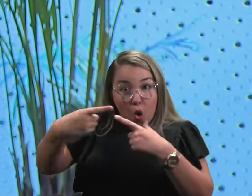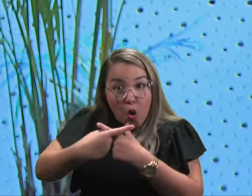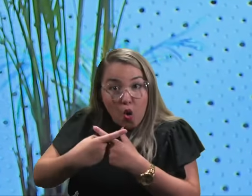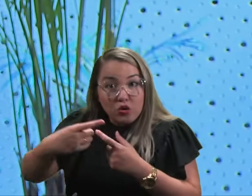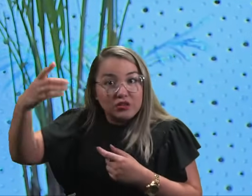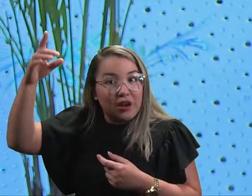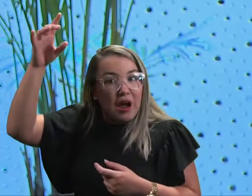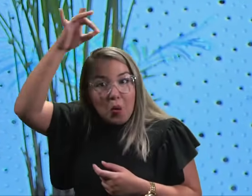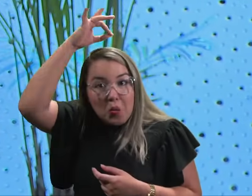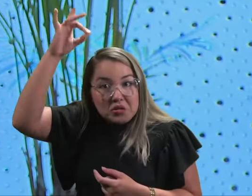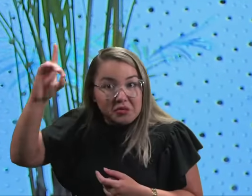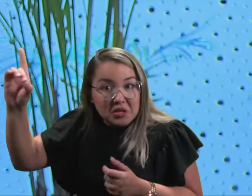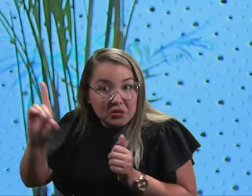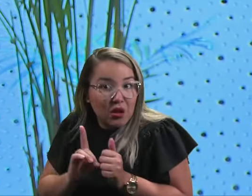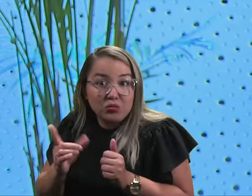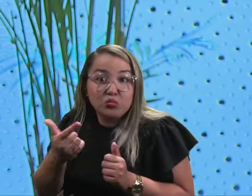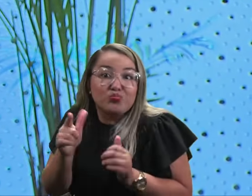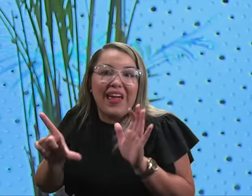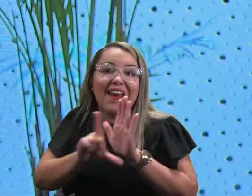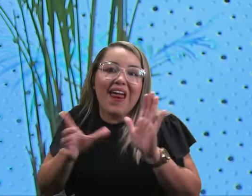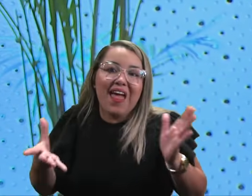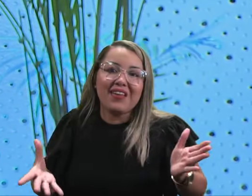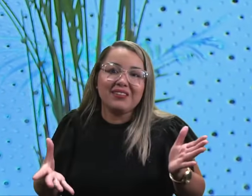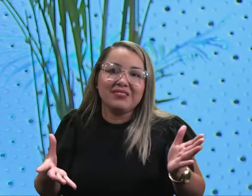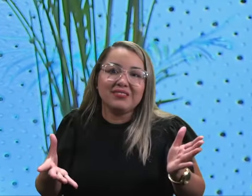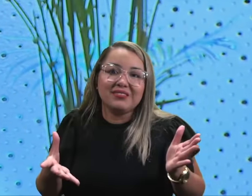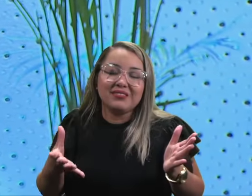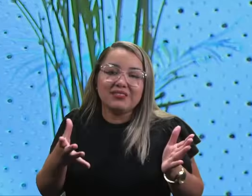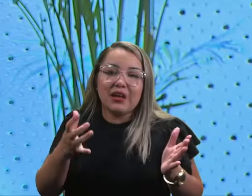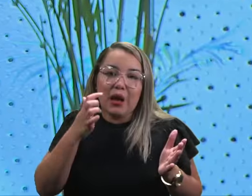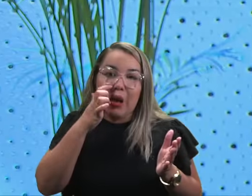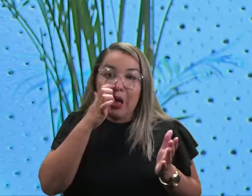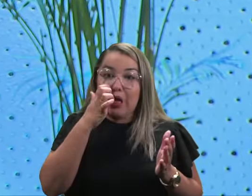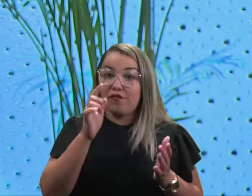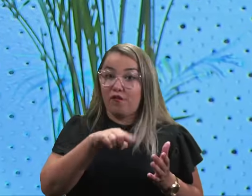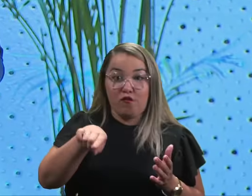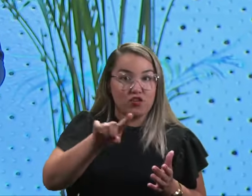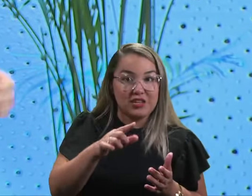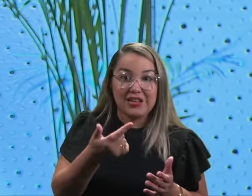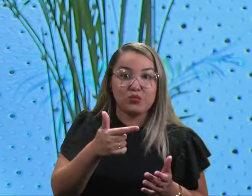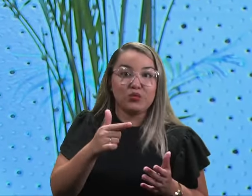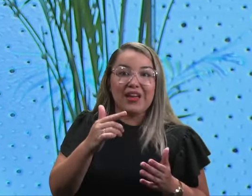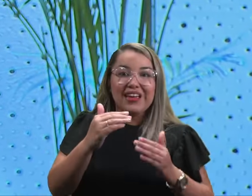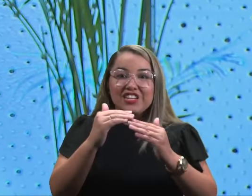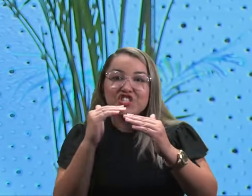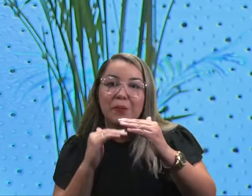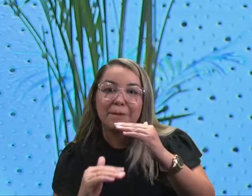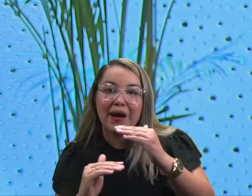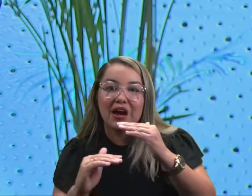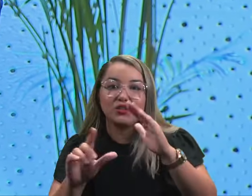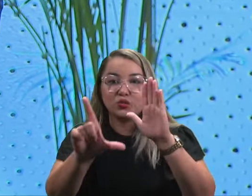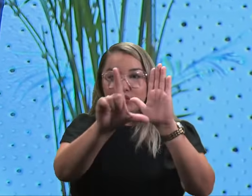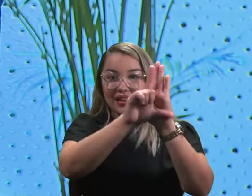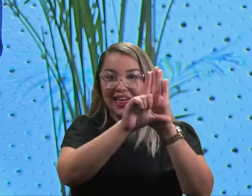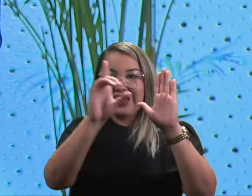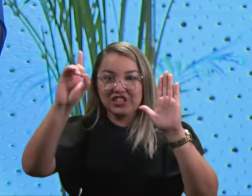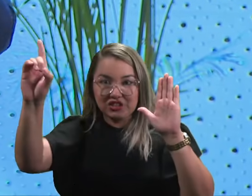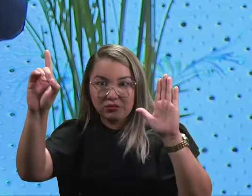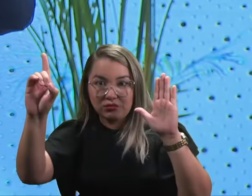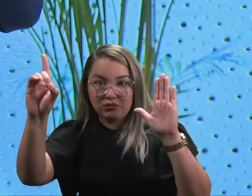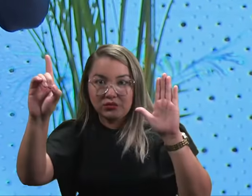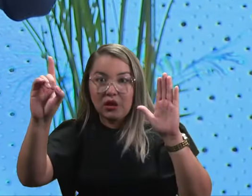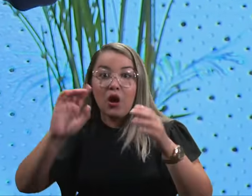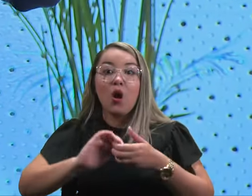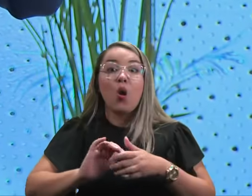lei? Vocês não estão debaixo da lei, porque quando eu estou no Espírito, eu faço